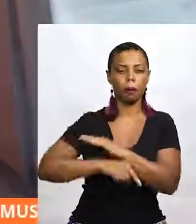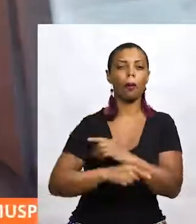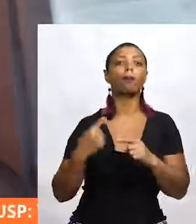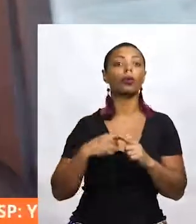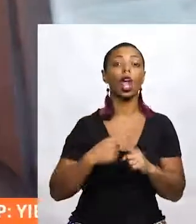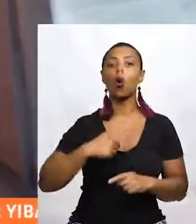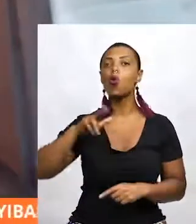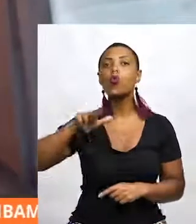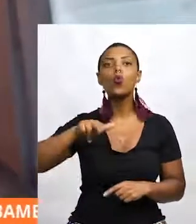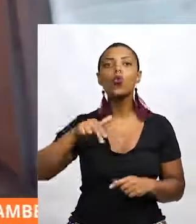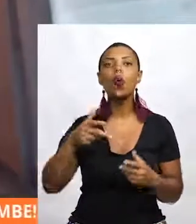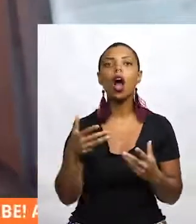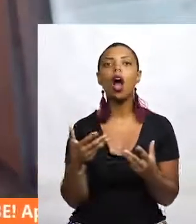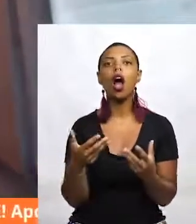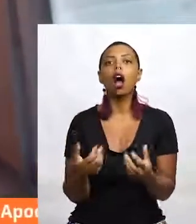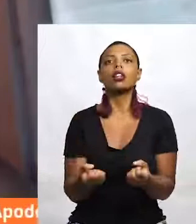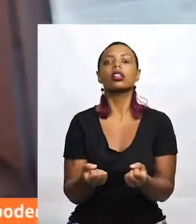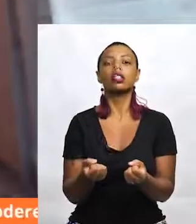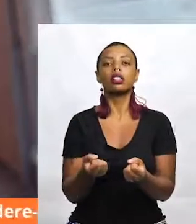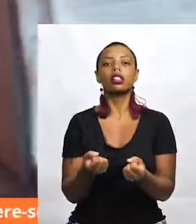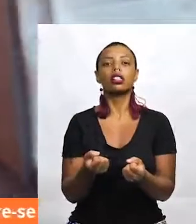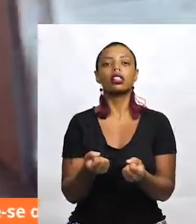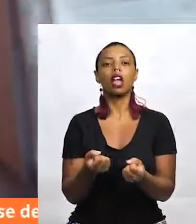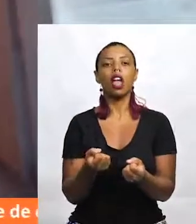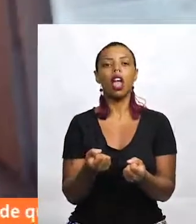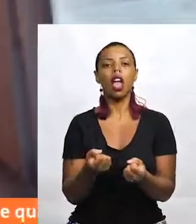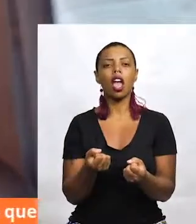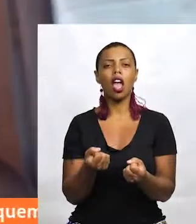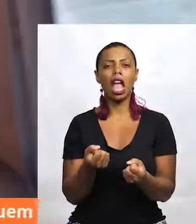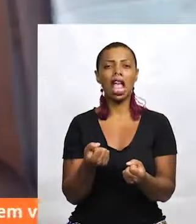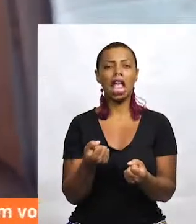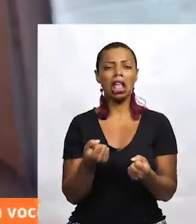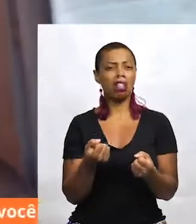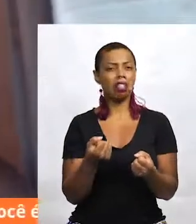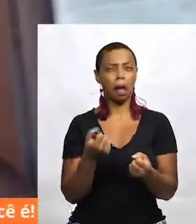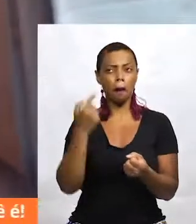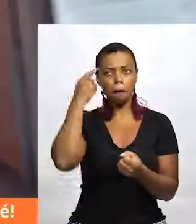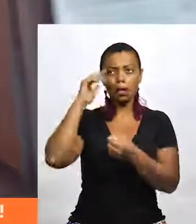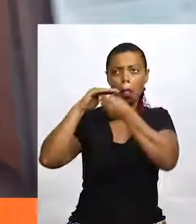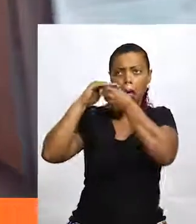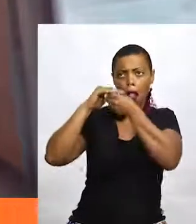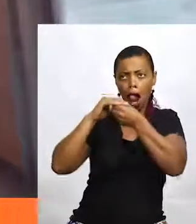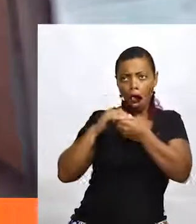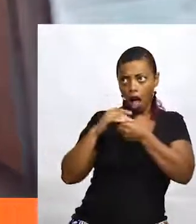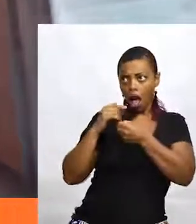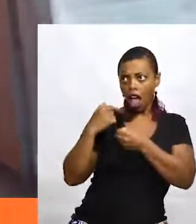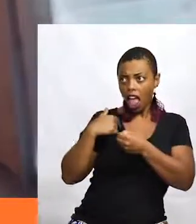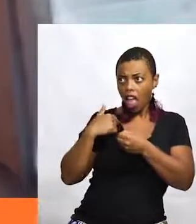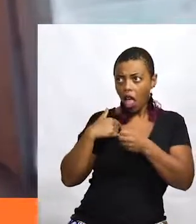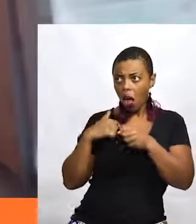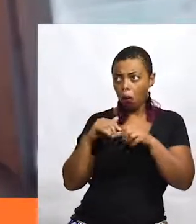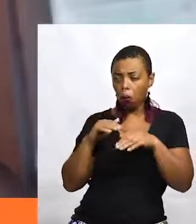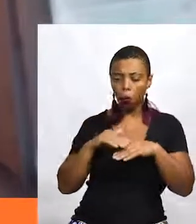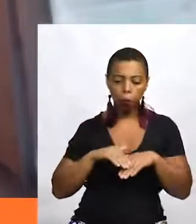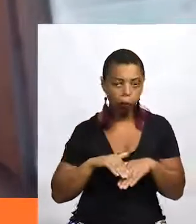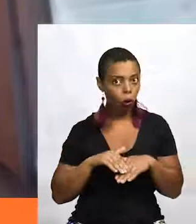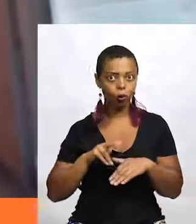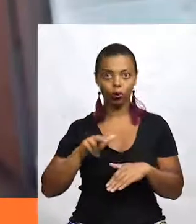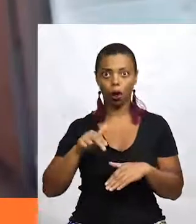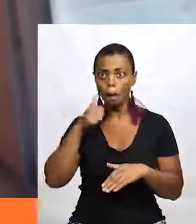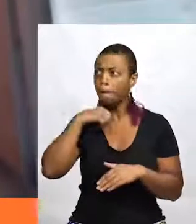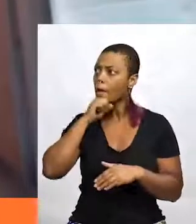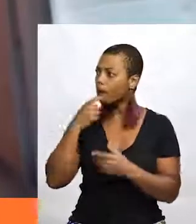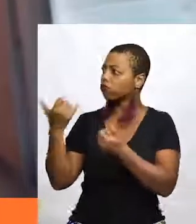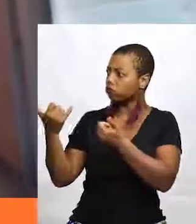nunca admiti ser considerada menos do que eu achava que eu era, ou menos do que minha mãe havia me convencido de que eu era, né?